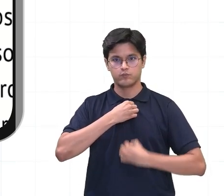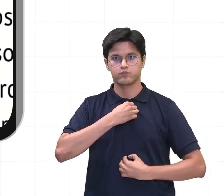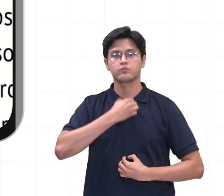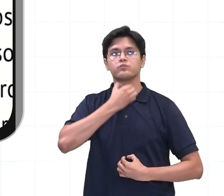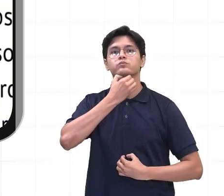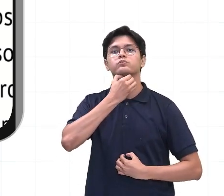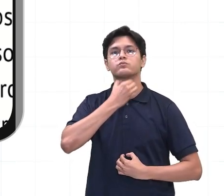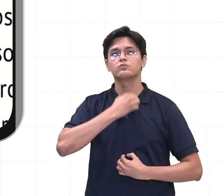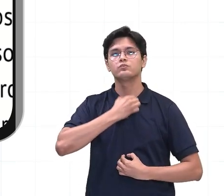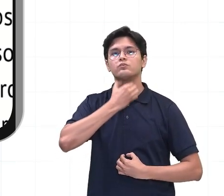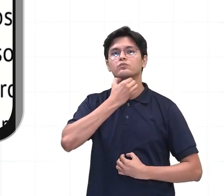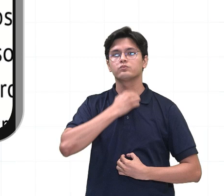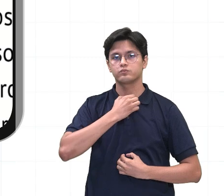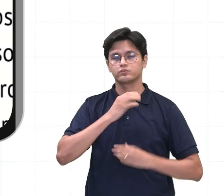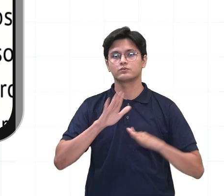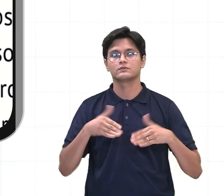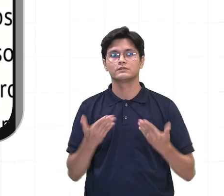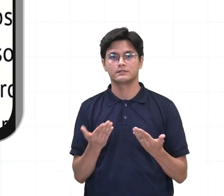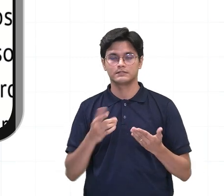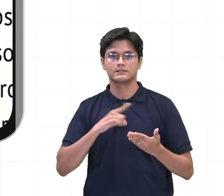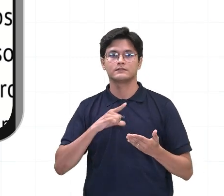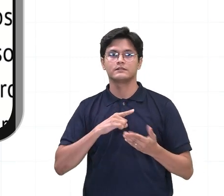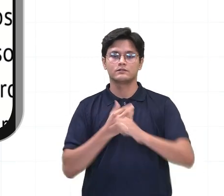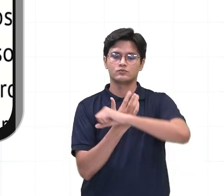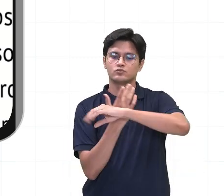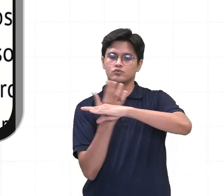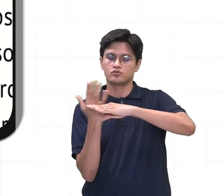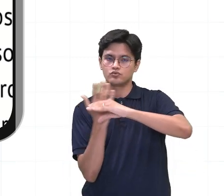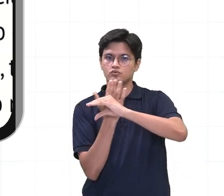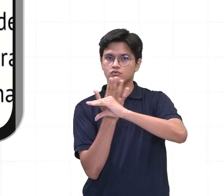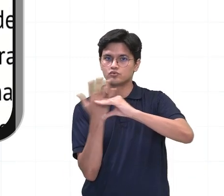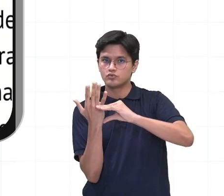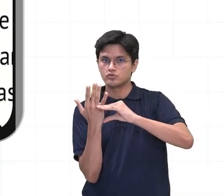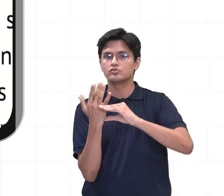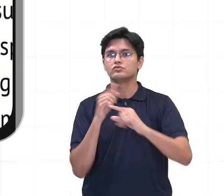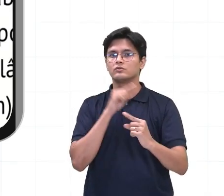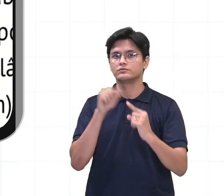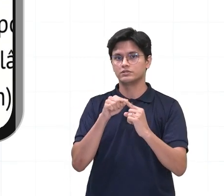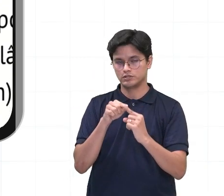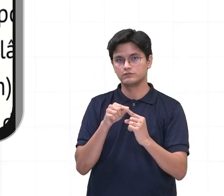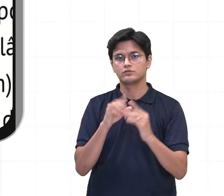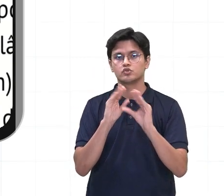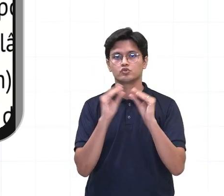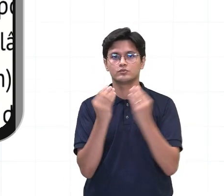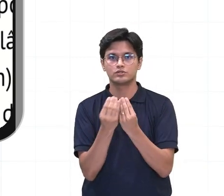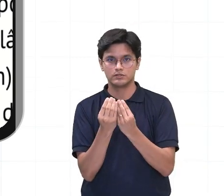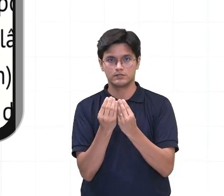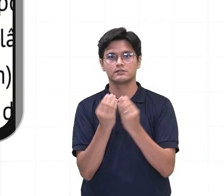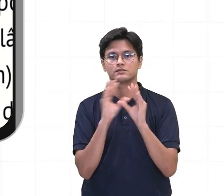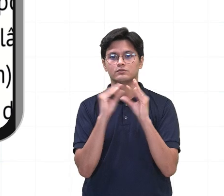tecidos que precisam dos cílios para que ocorra o transporte de substâncias. Aqui a gente tem a representação do